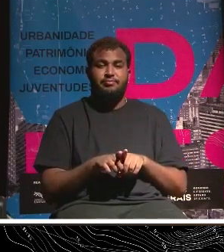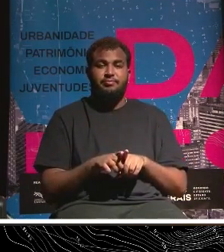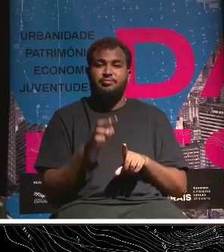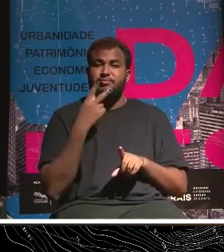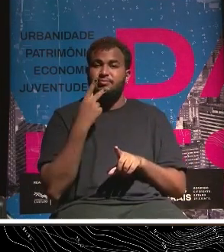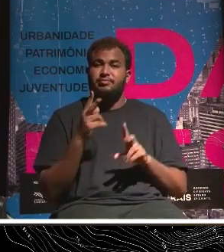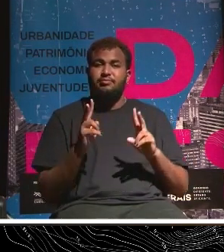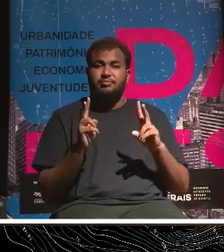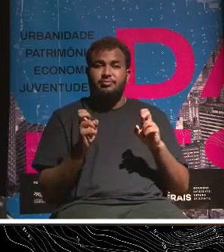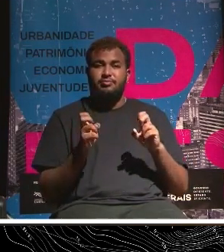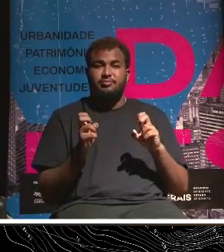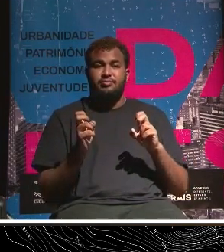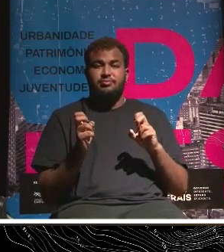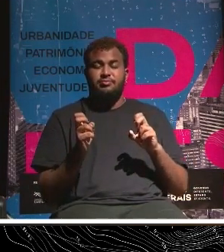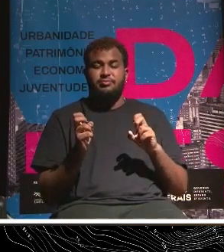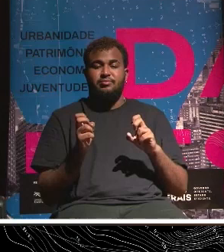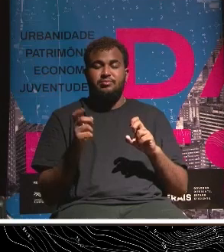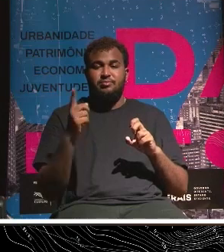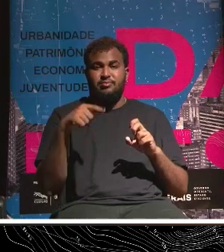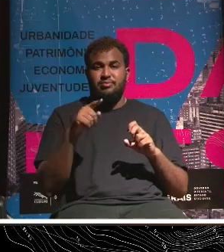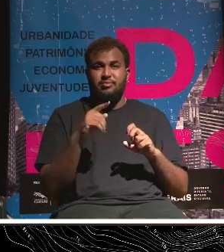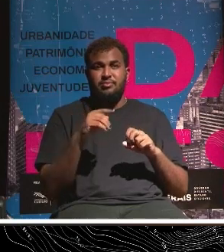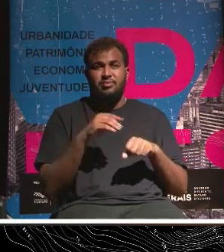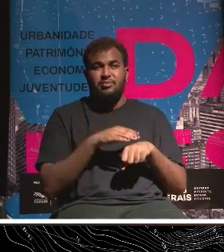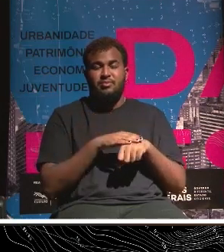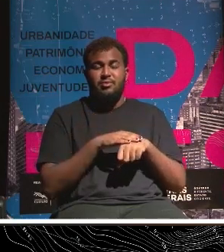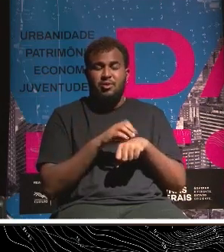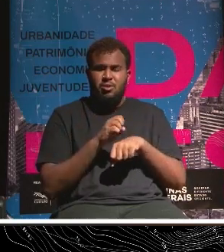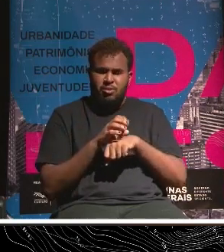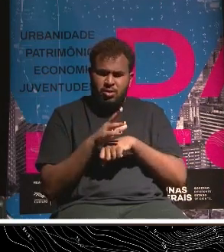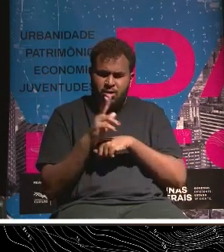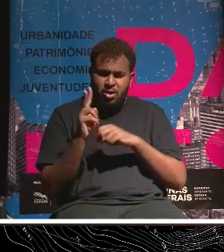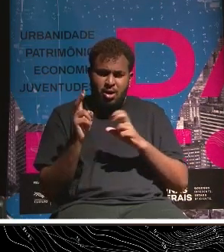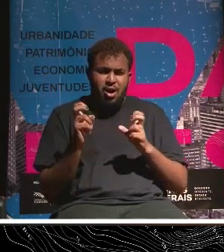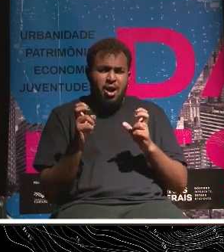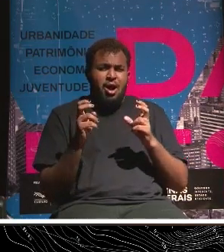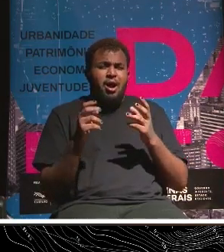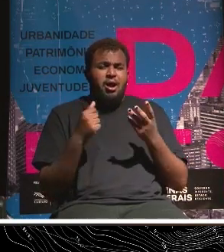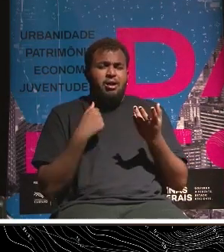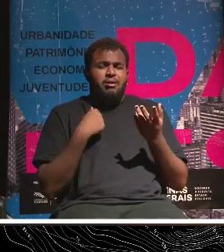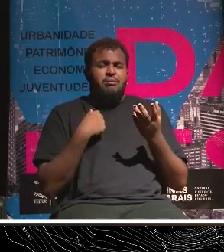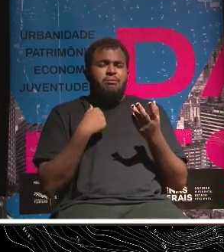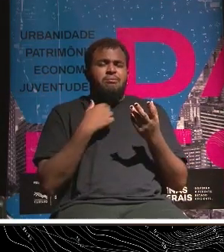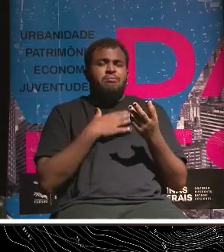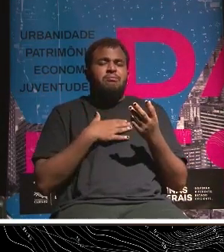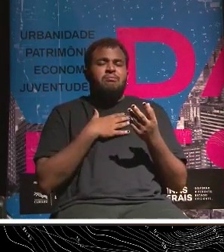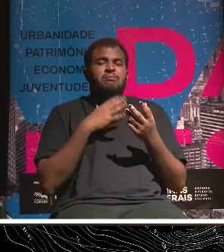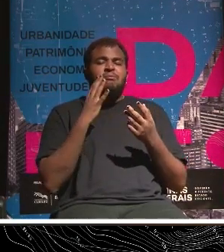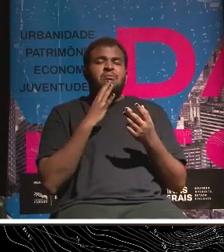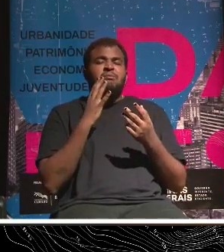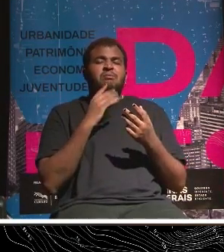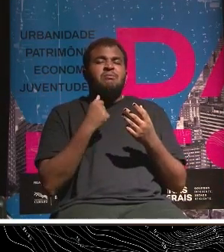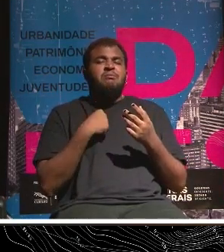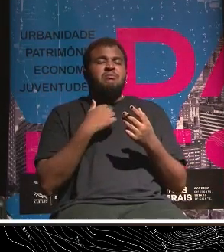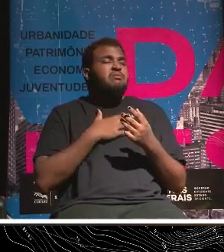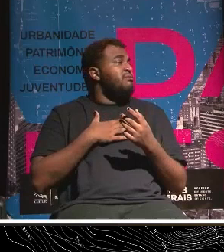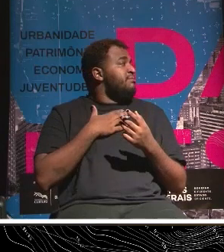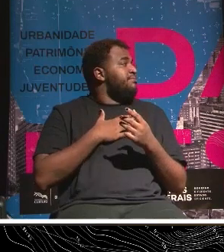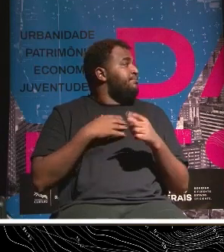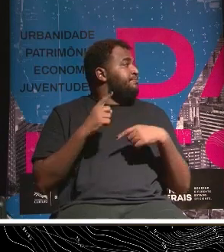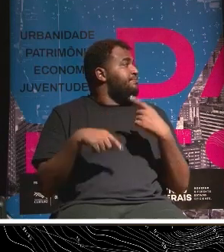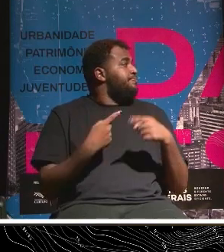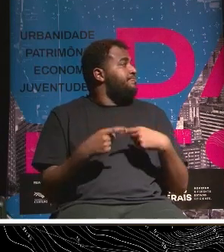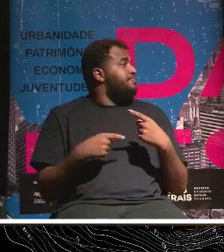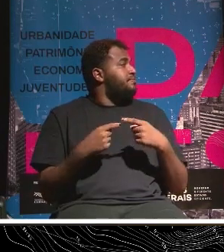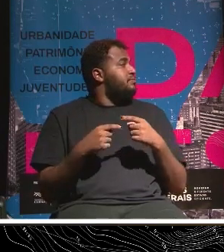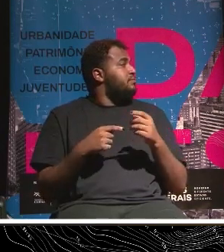falando nisso, você comentou sobre a questão dos indicadores, né? Eu, como interessado que sou no assunto, gostaria depois, na sessão